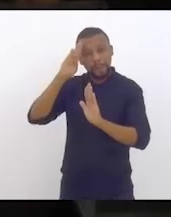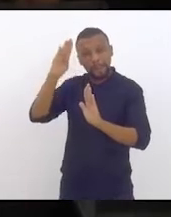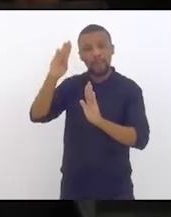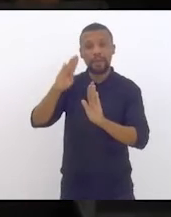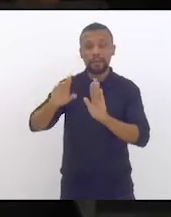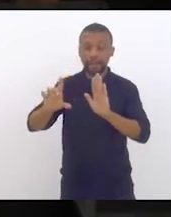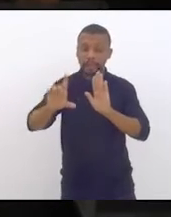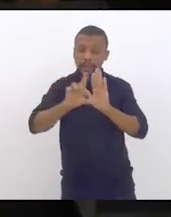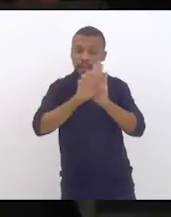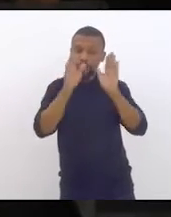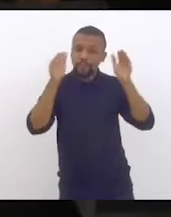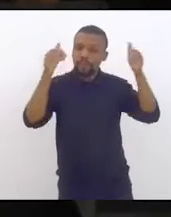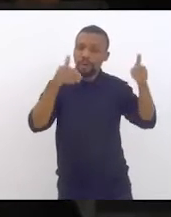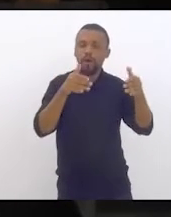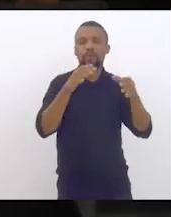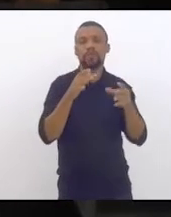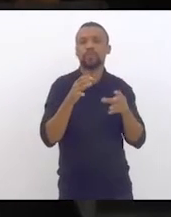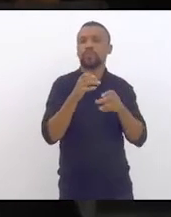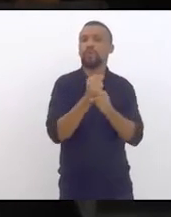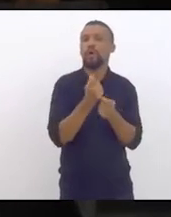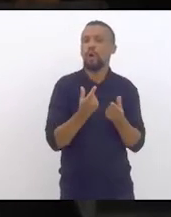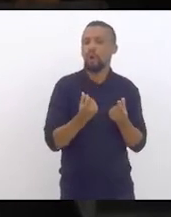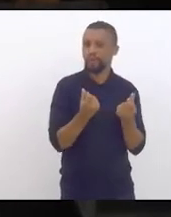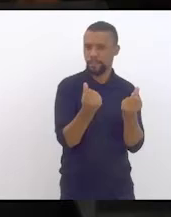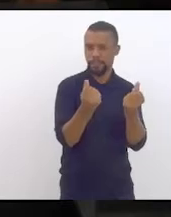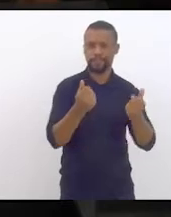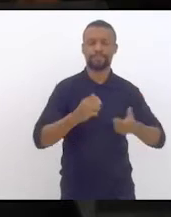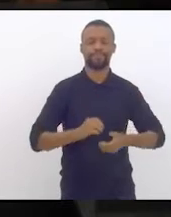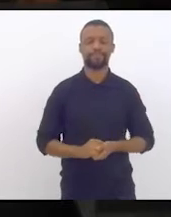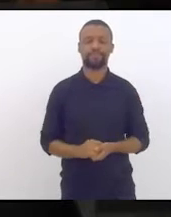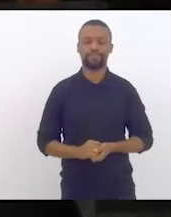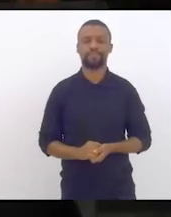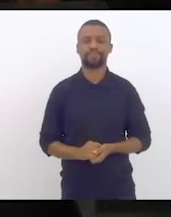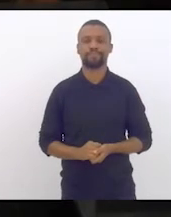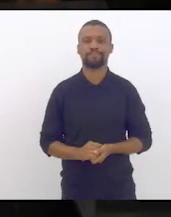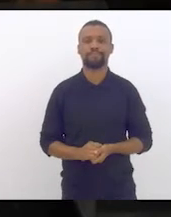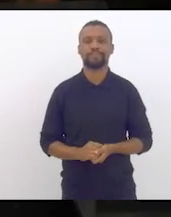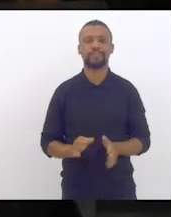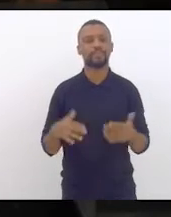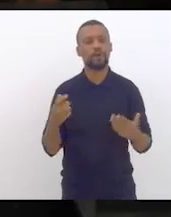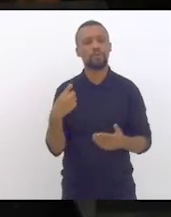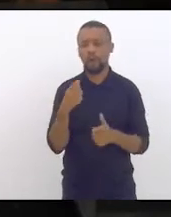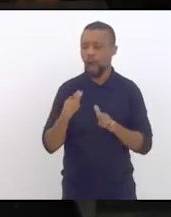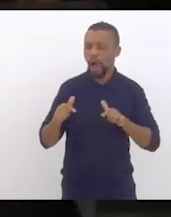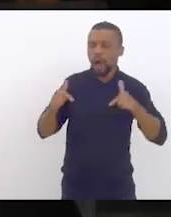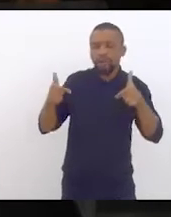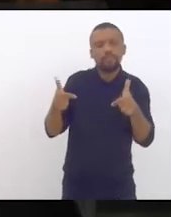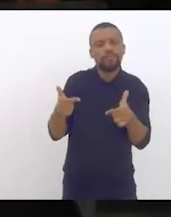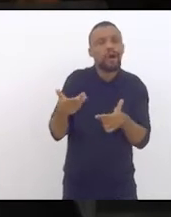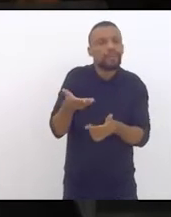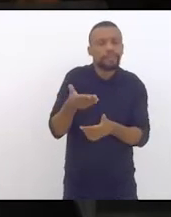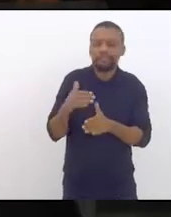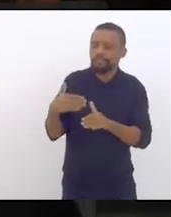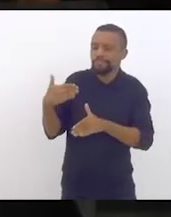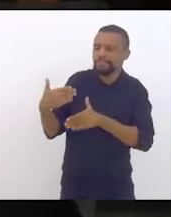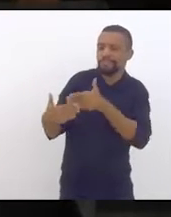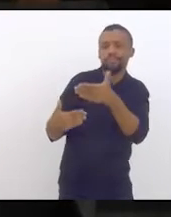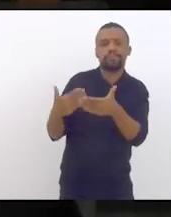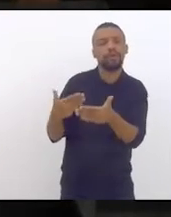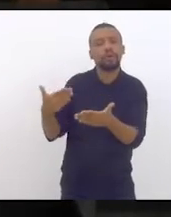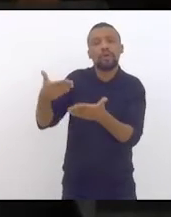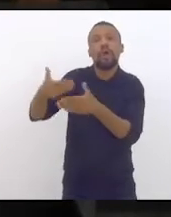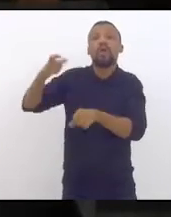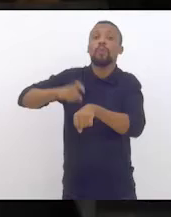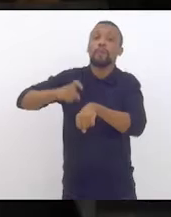das leis orçamentárias assim procedemos quando verificamos